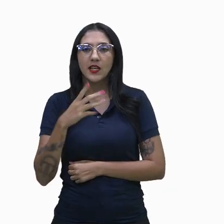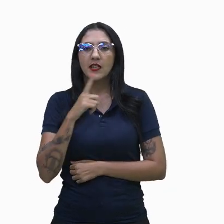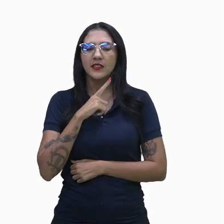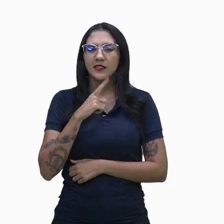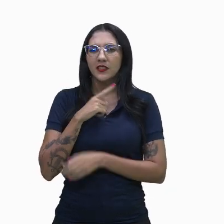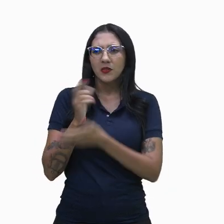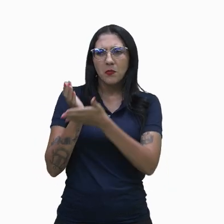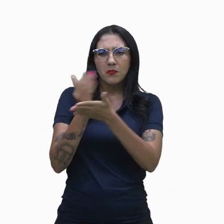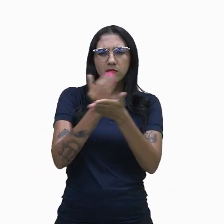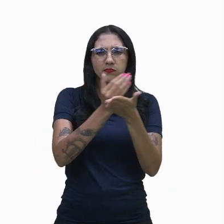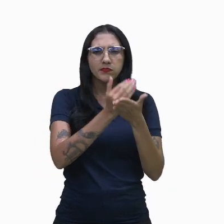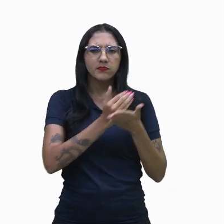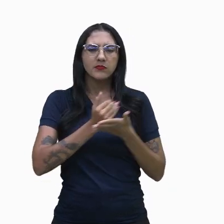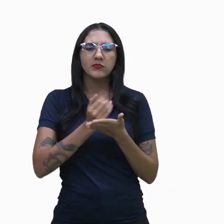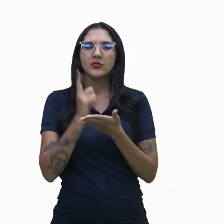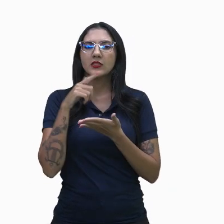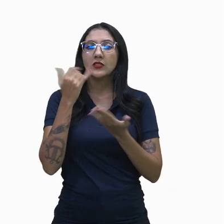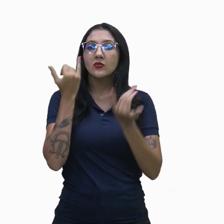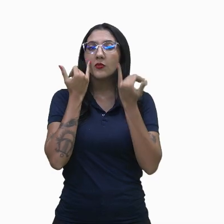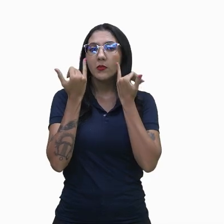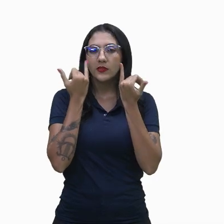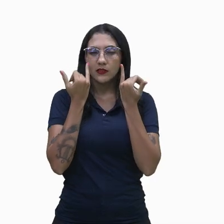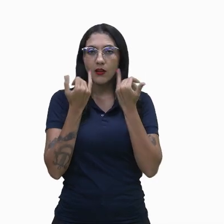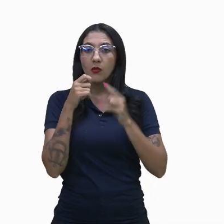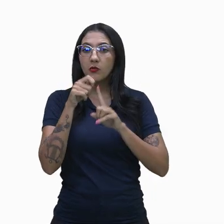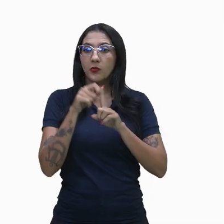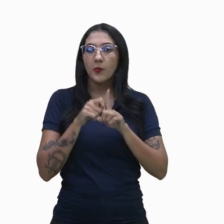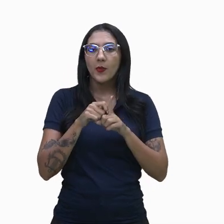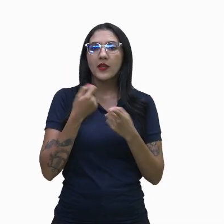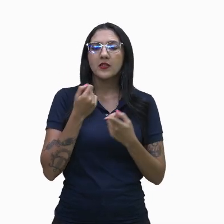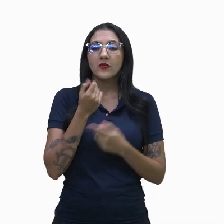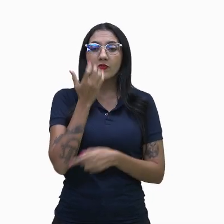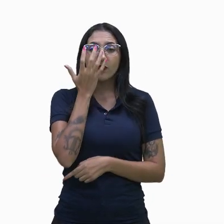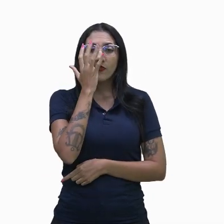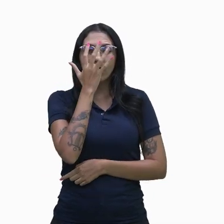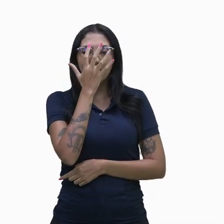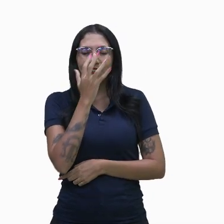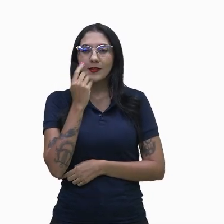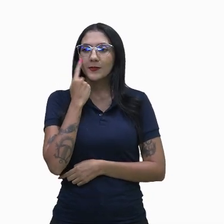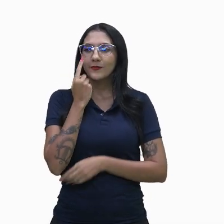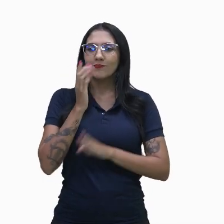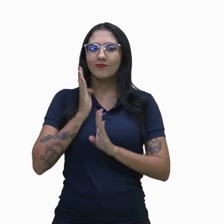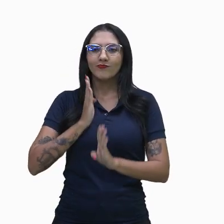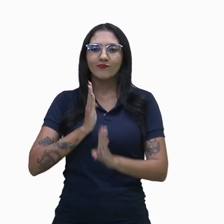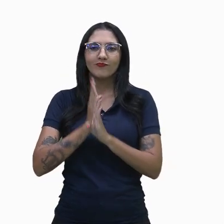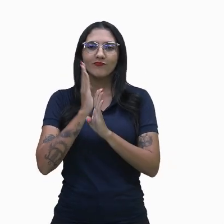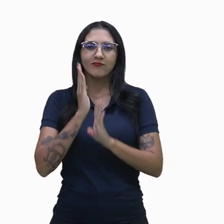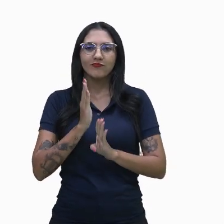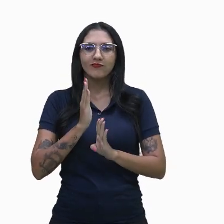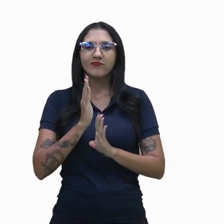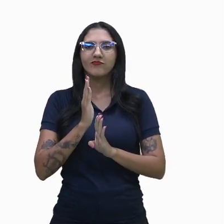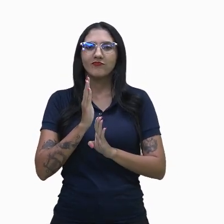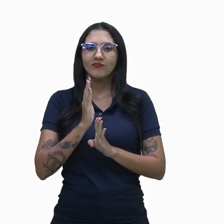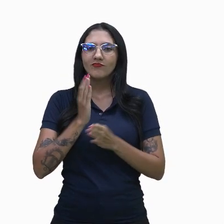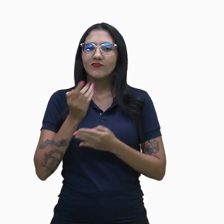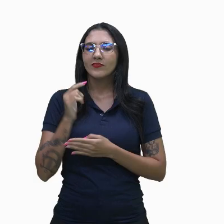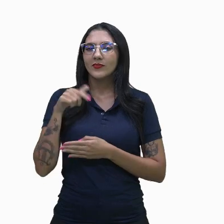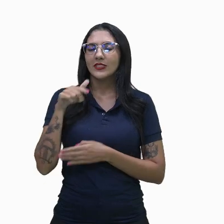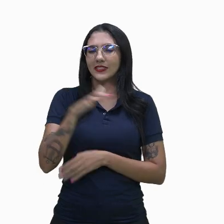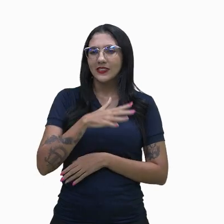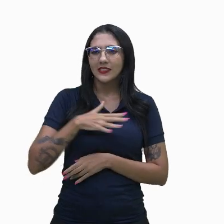esses dados nos meses de fevereiro de cada ano, tá bom? E aí a gente tem essa área